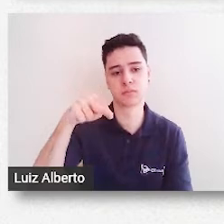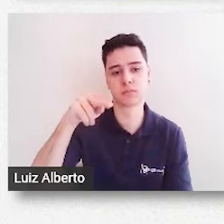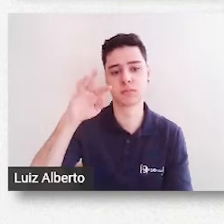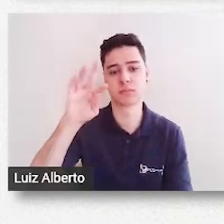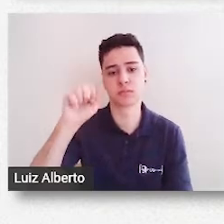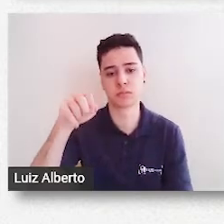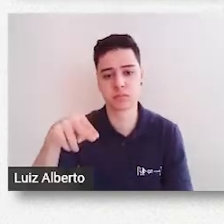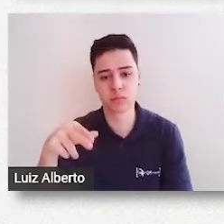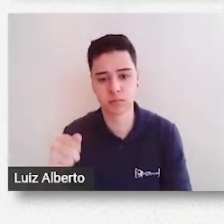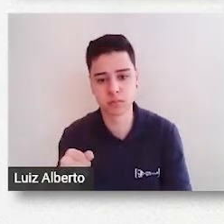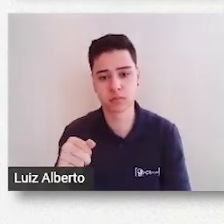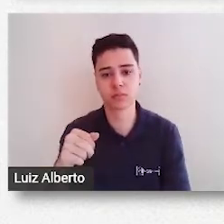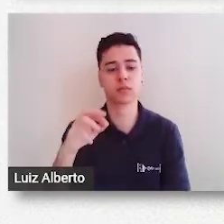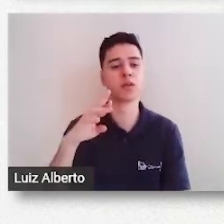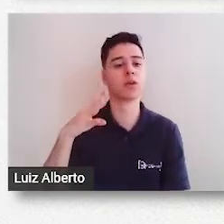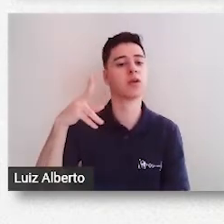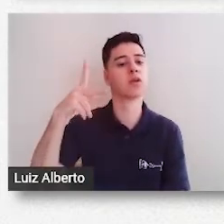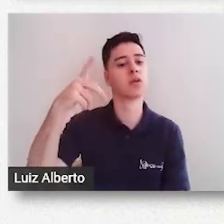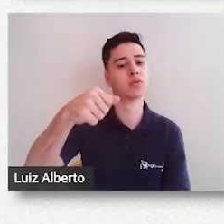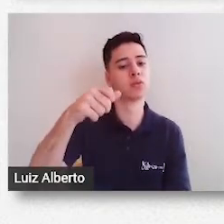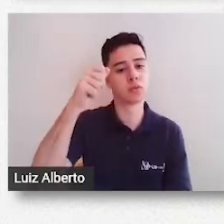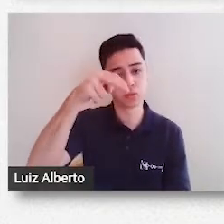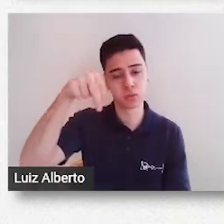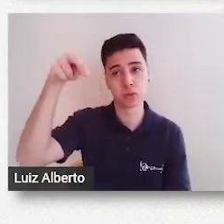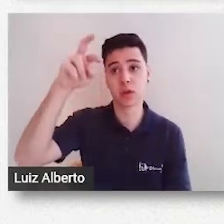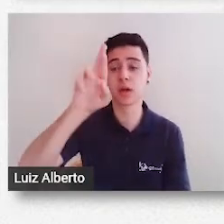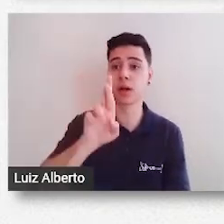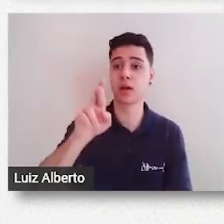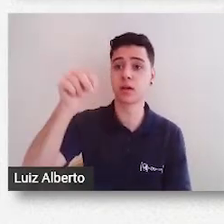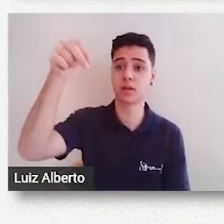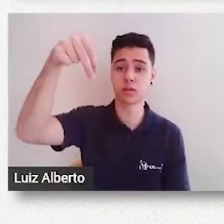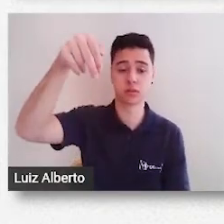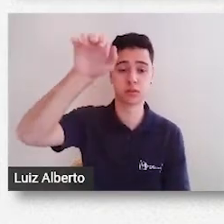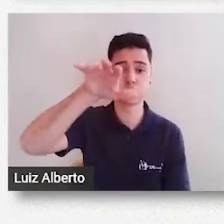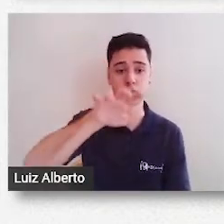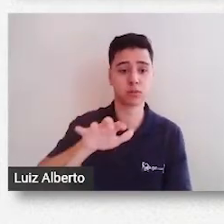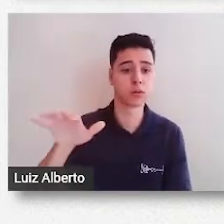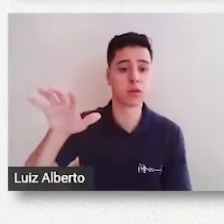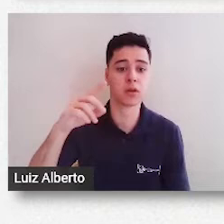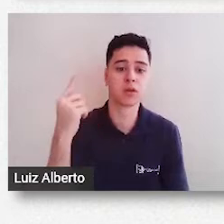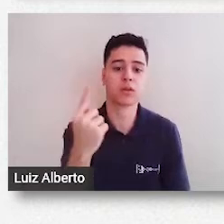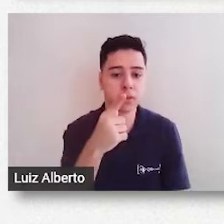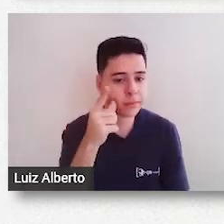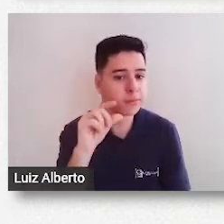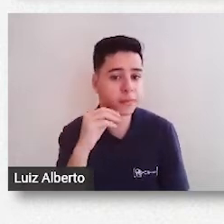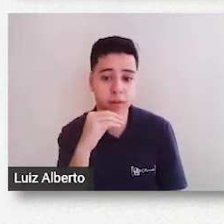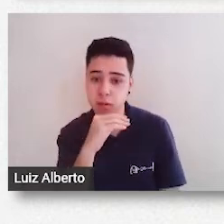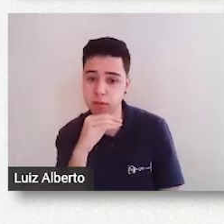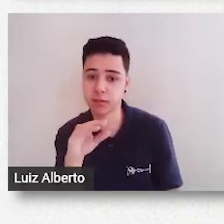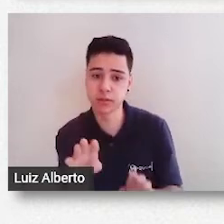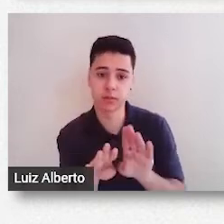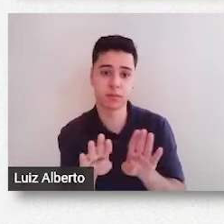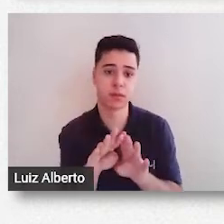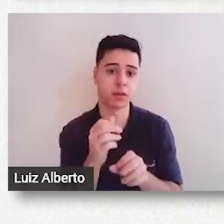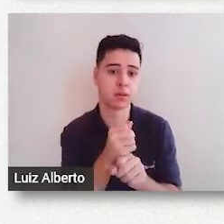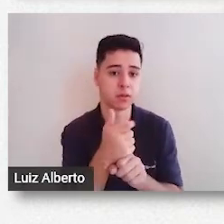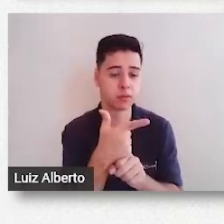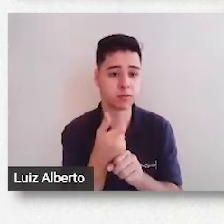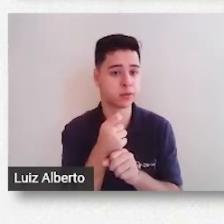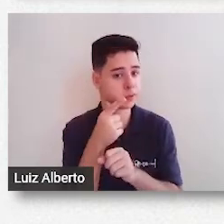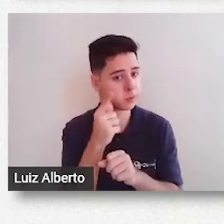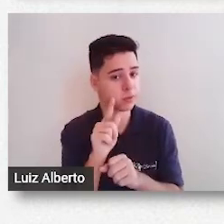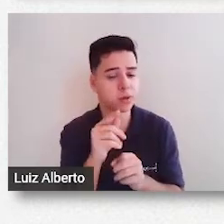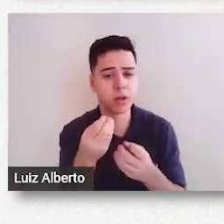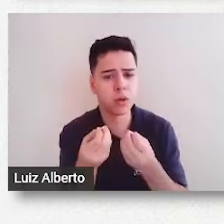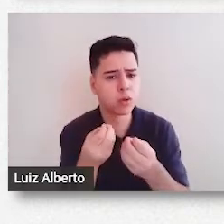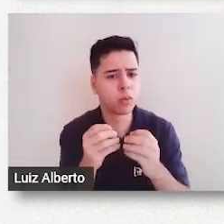Novos, lá do Rio Grande do Norte. É uma imagem do século XX, né? A gente pode perceber muito bem. Eu não consegui exatamente do que ela é feita,